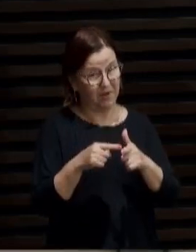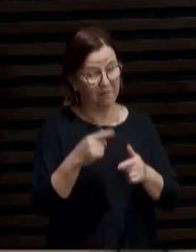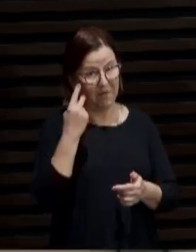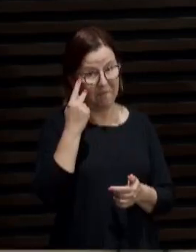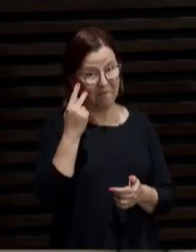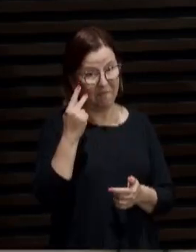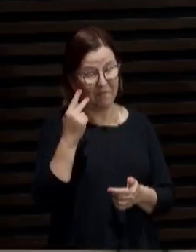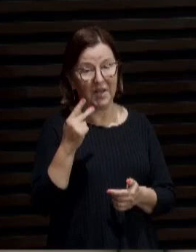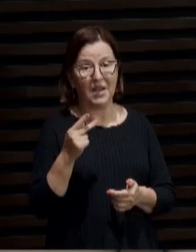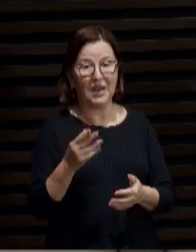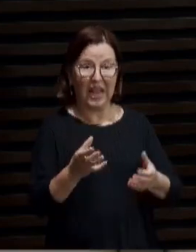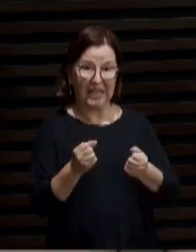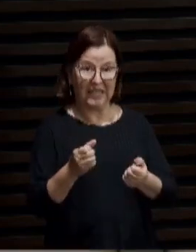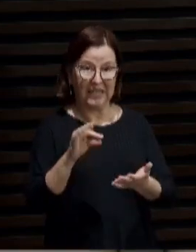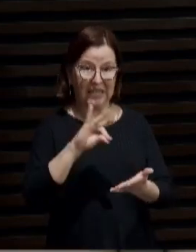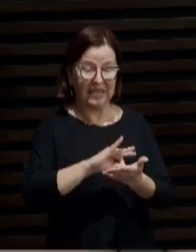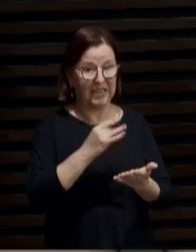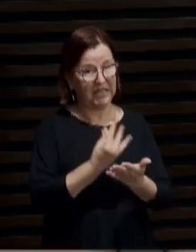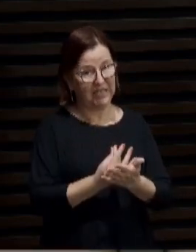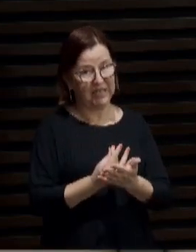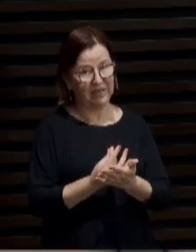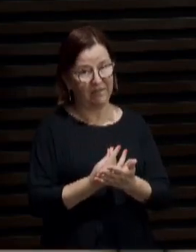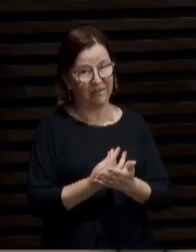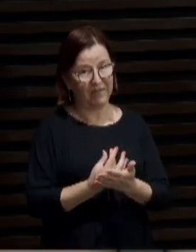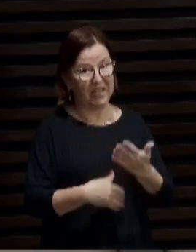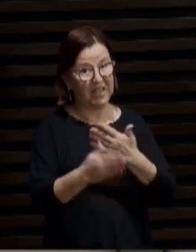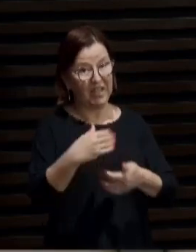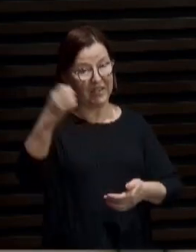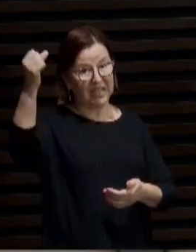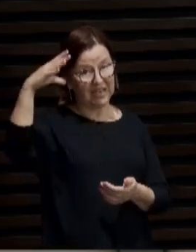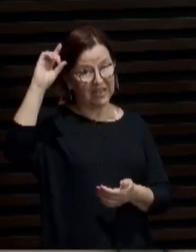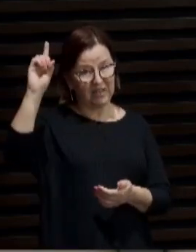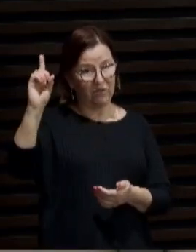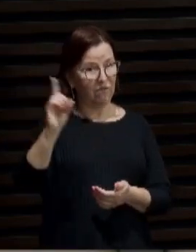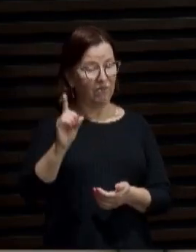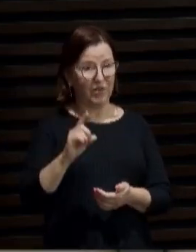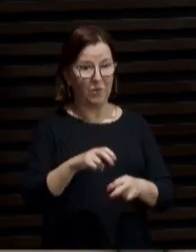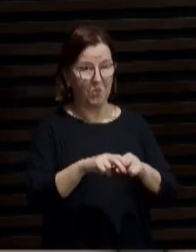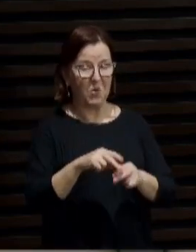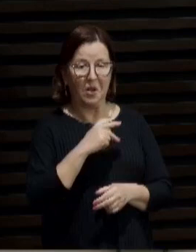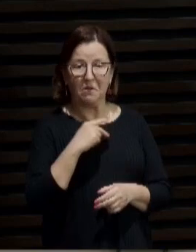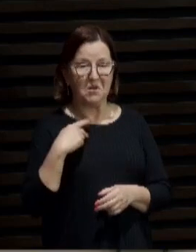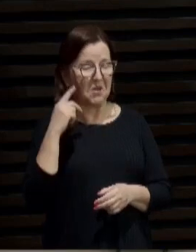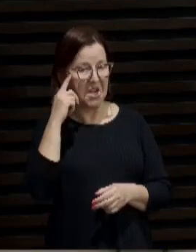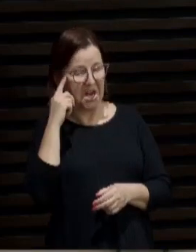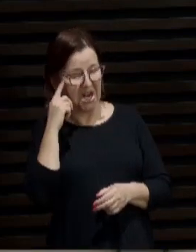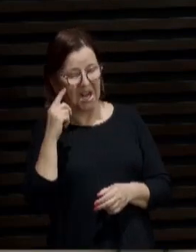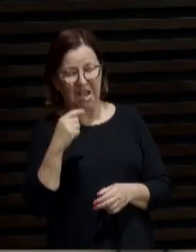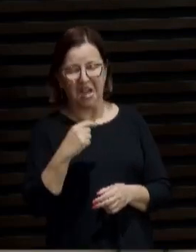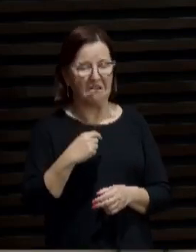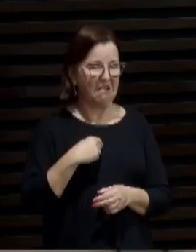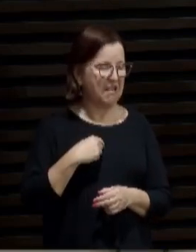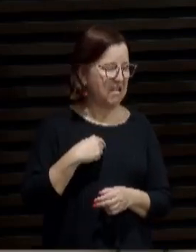pela graça de Deus, não é por mérito de ninguém aqui, nem do pastor Glenn, nem do Eric, nem do Maurício, nem do Mizubuchi, os demais arautos,